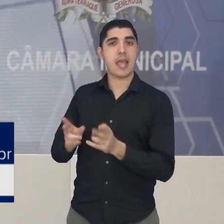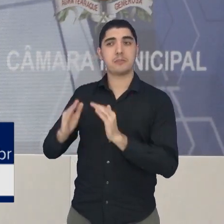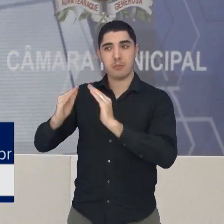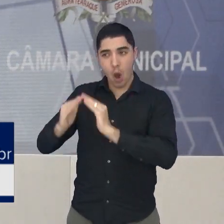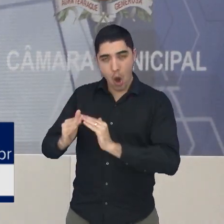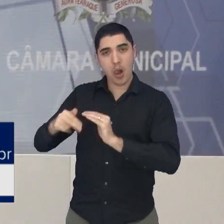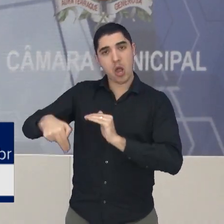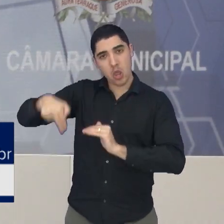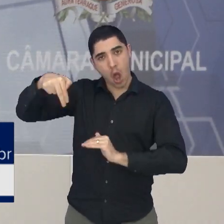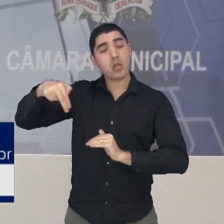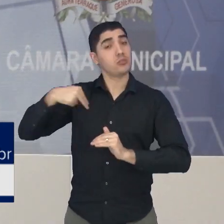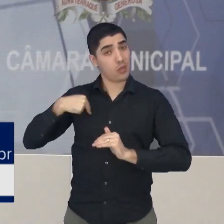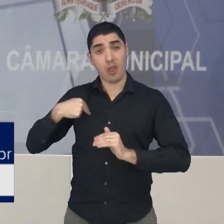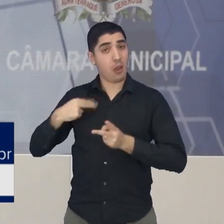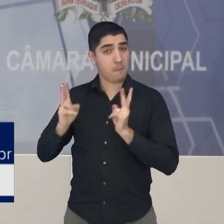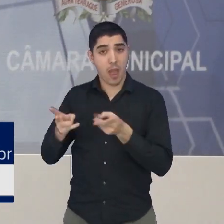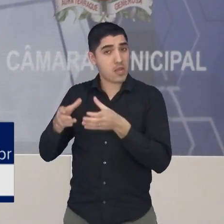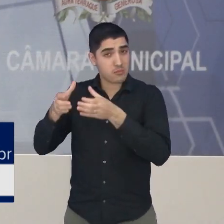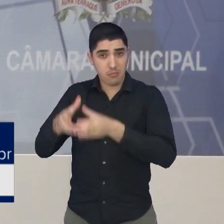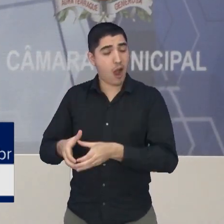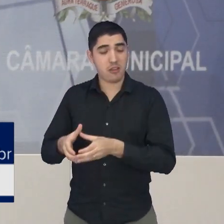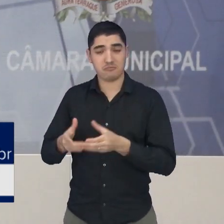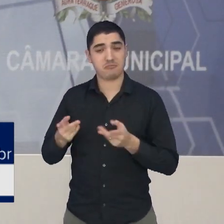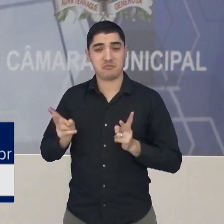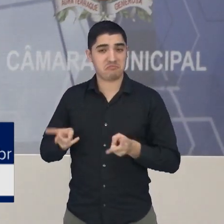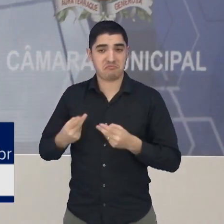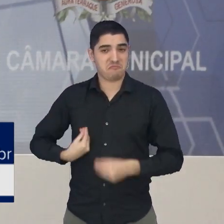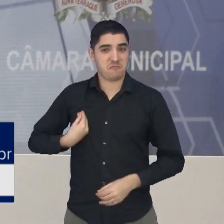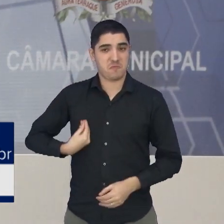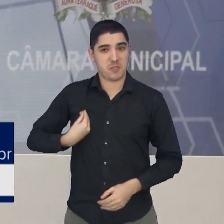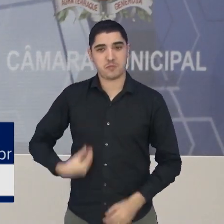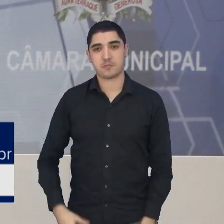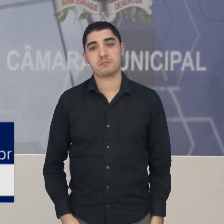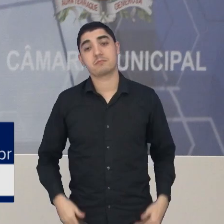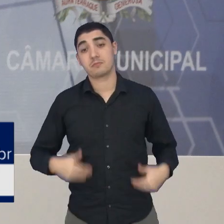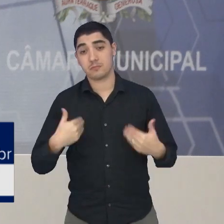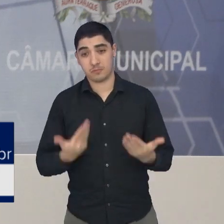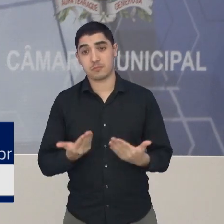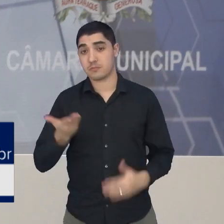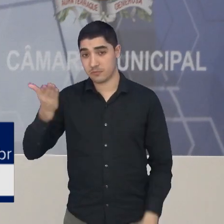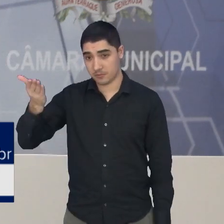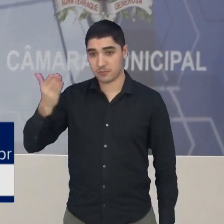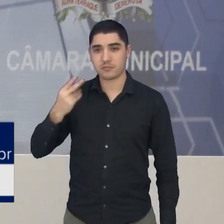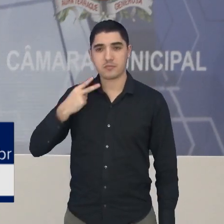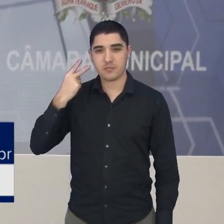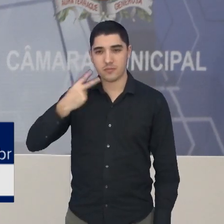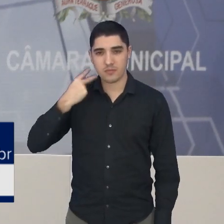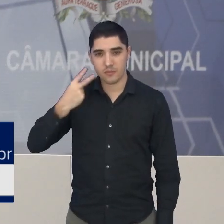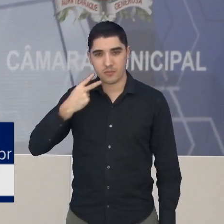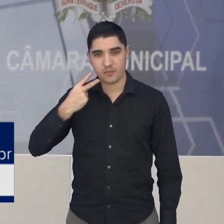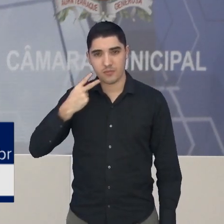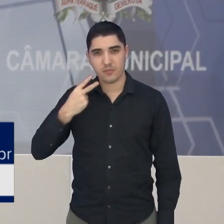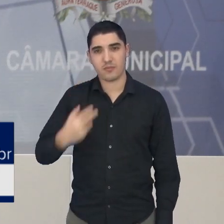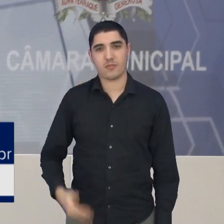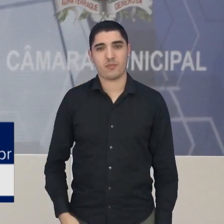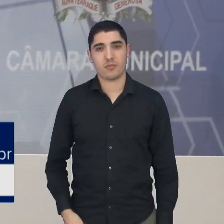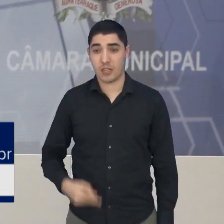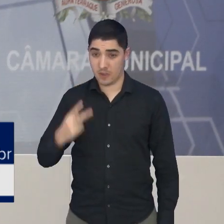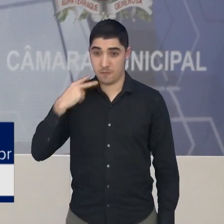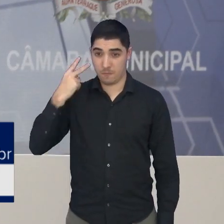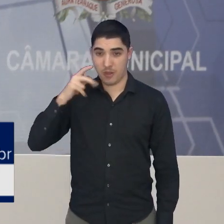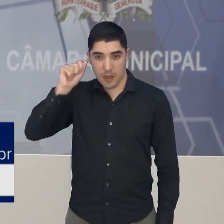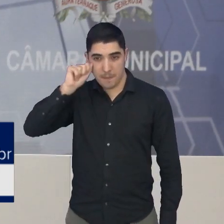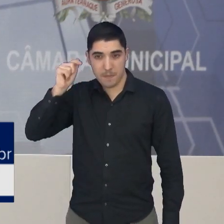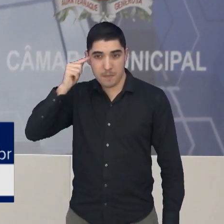e residindo na Vila Ciá. Bom, a vereadora que falou agora há